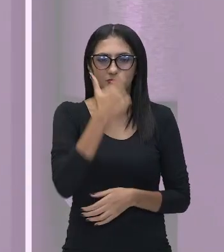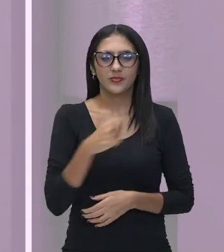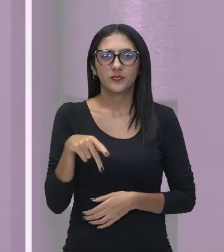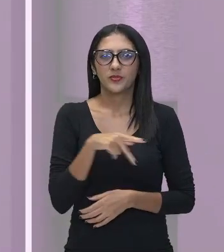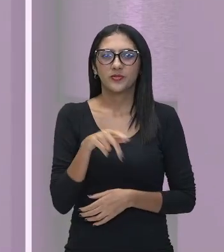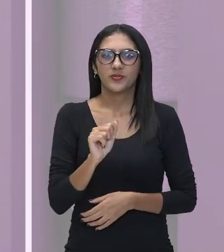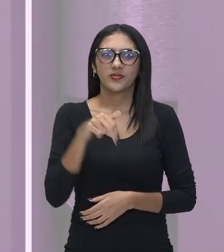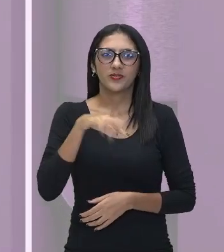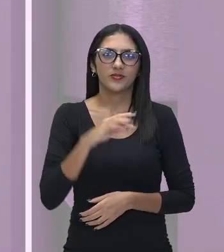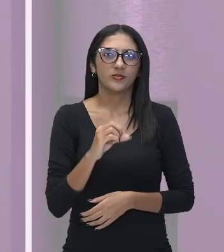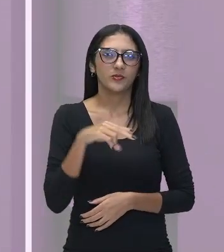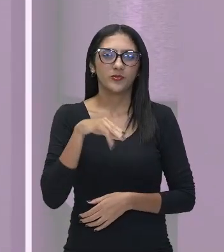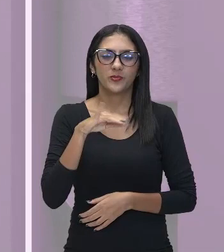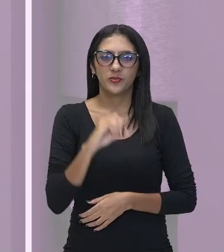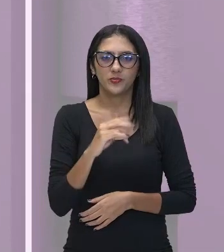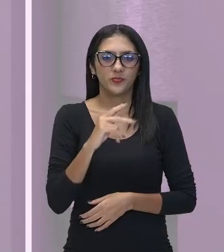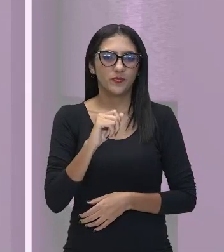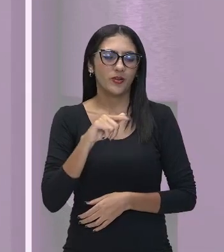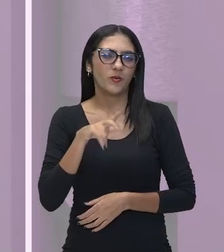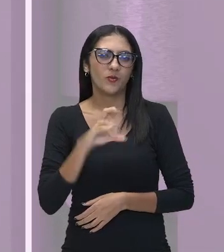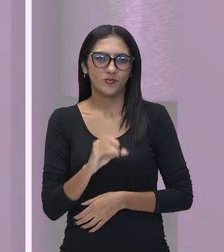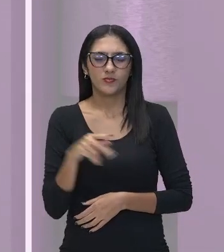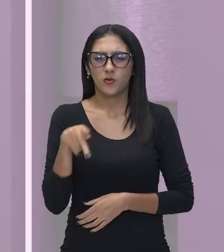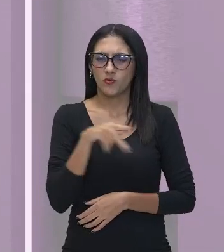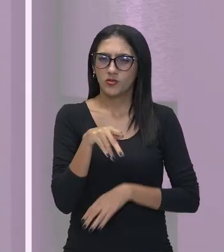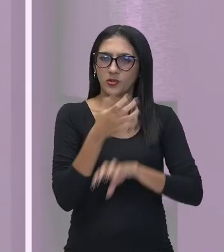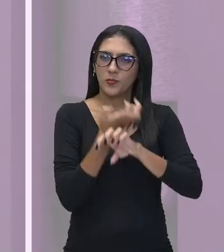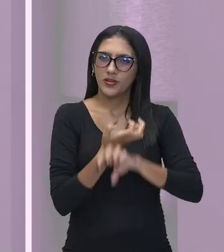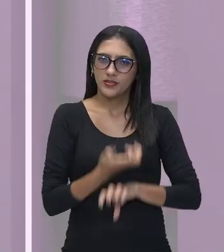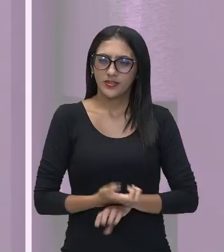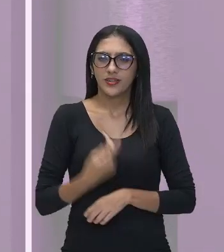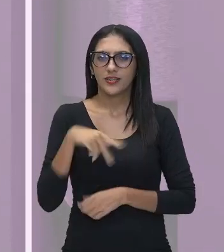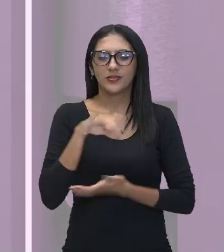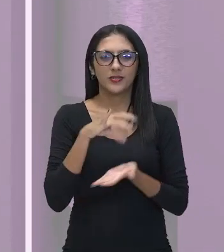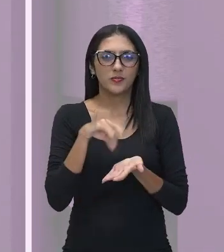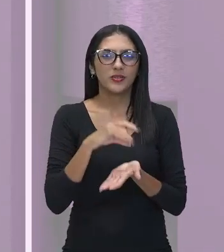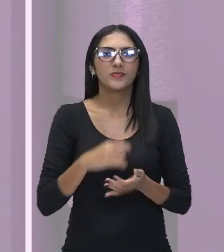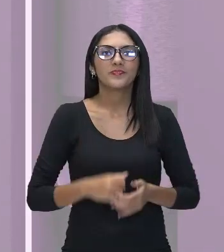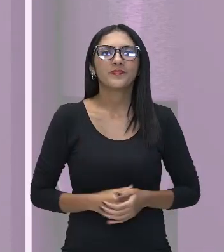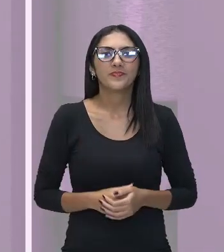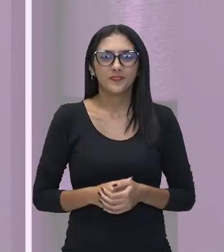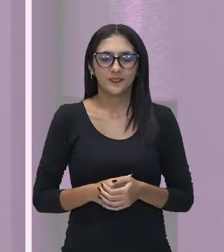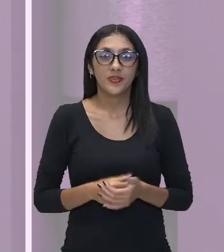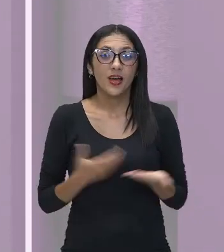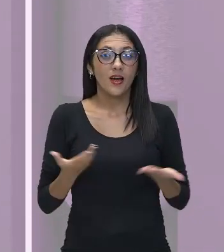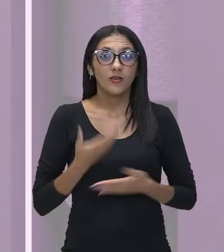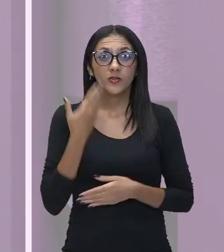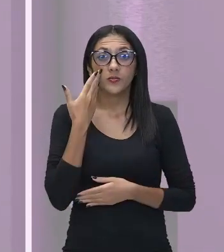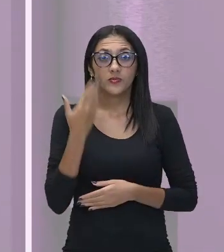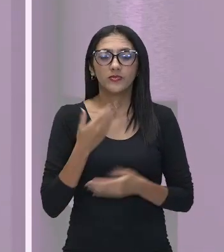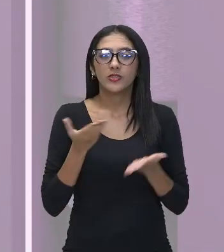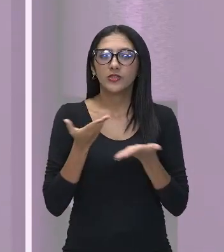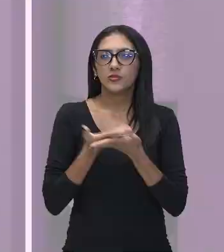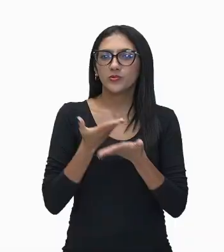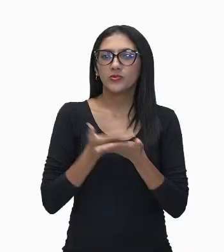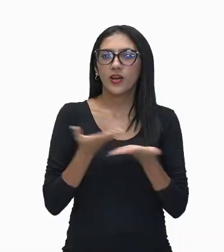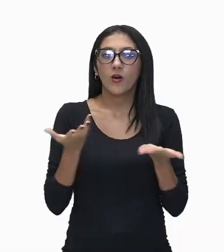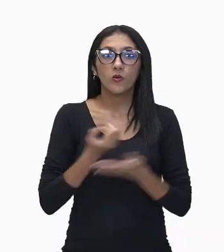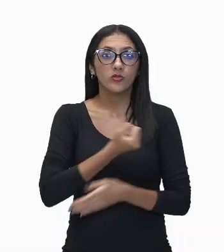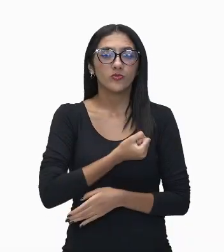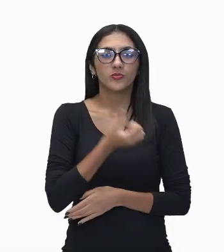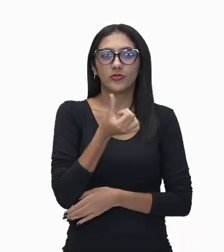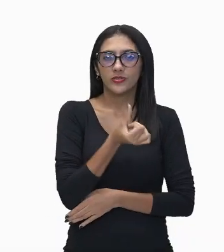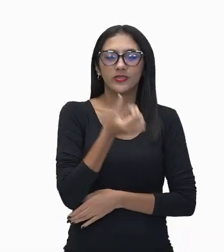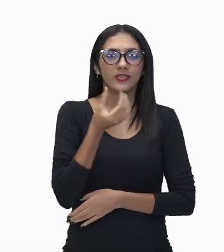fala é o professor Antônio Paulo professor de matemática aqui do centro de mídia e quero te convidar para mais uma aula essa vai ser a nossa aula de